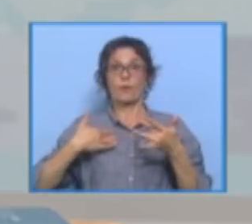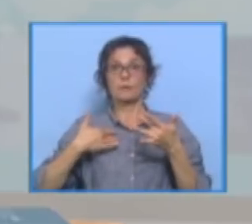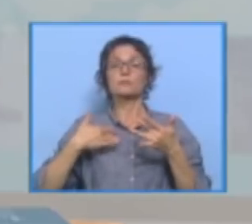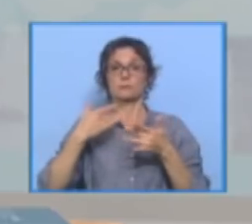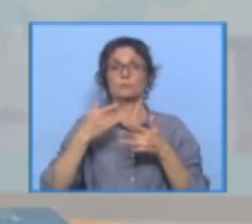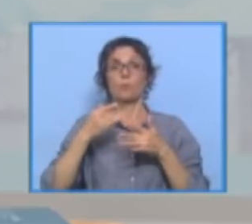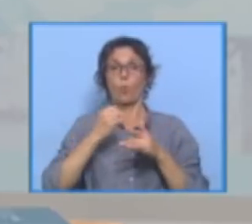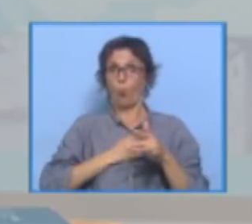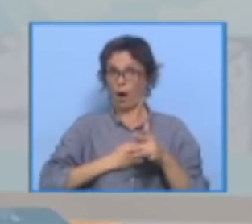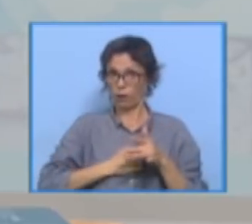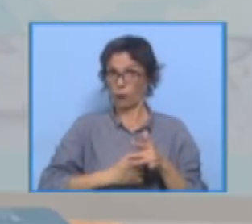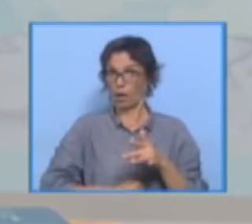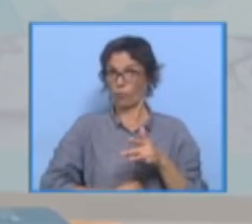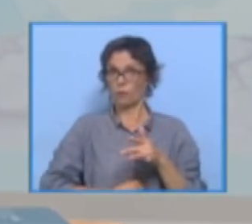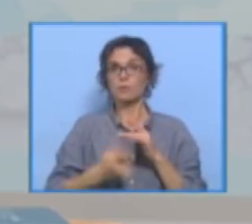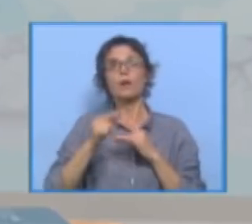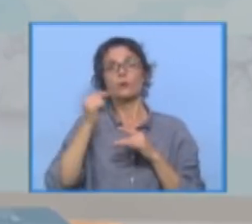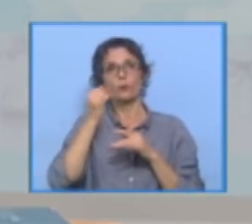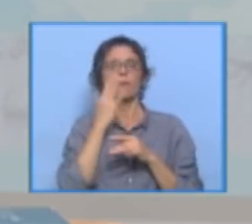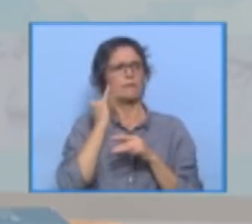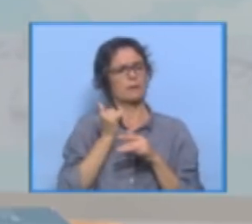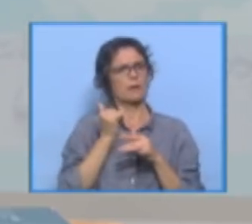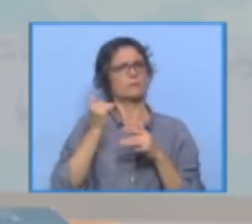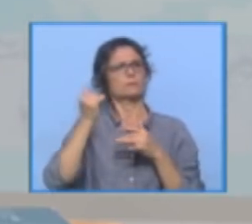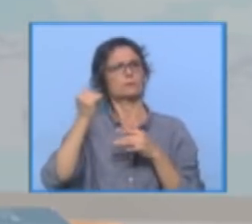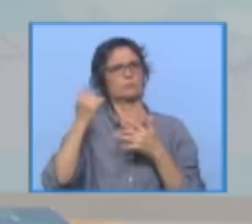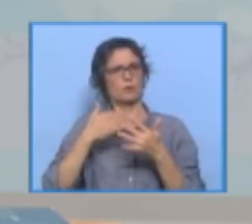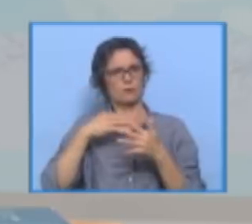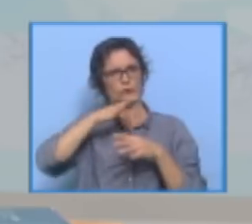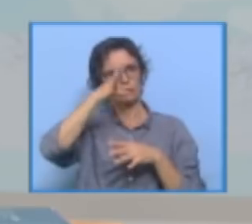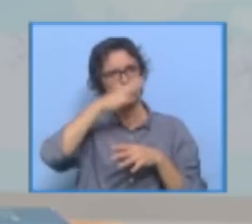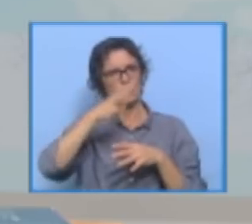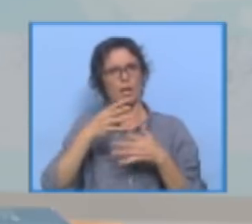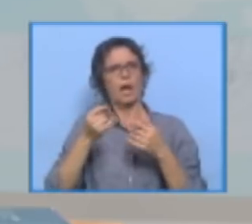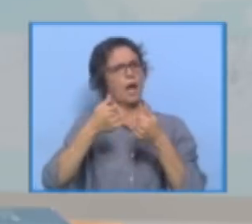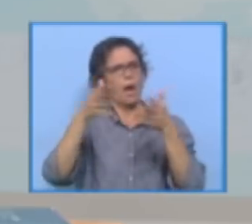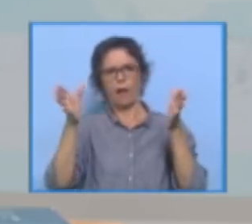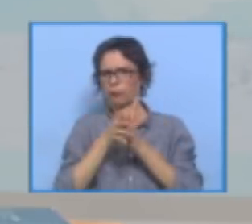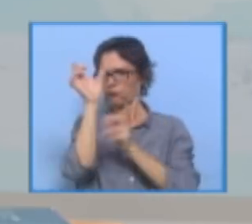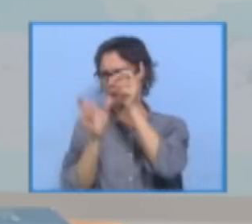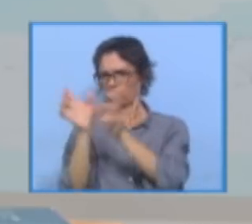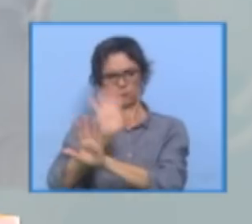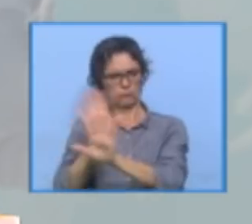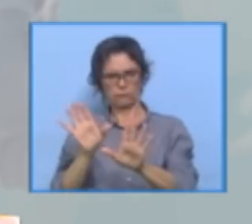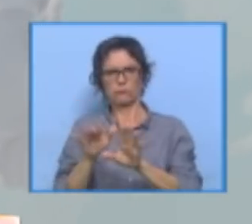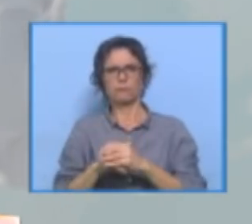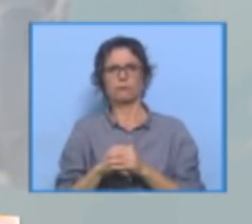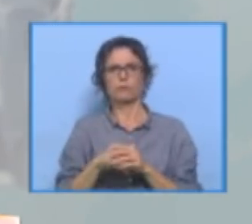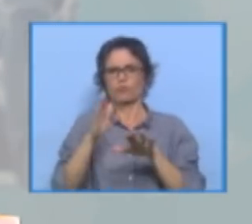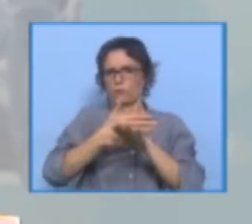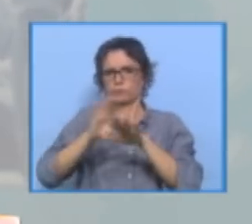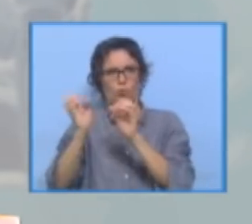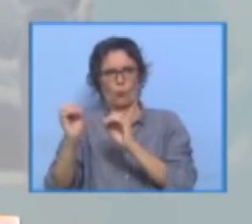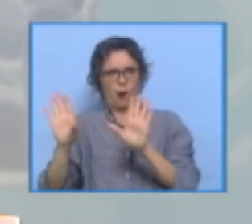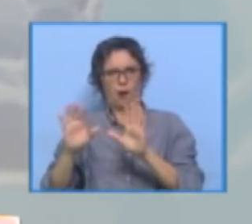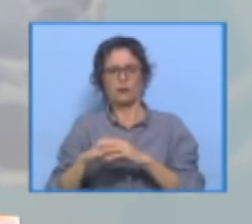Procuramos iluminar todos os crentes, mas aberto a todas as pessoas, sem dúvida nenhuma. E que repercussões tem esta reflexão ética e sobretudo,